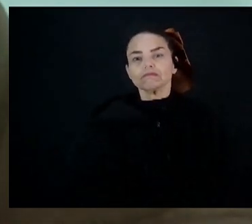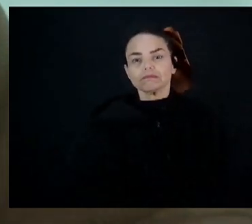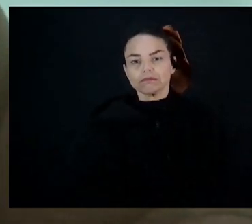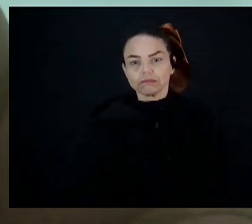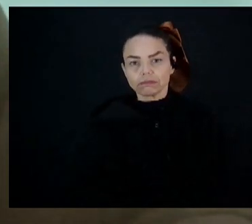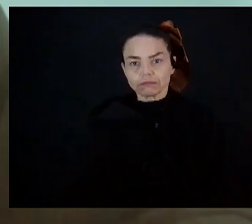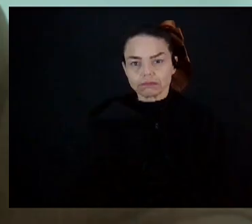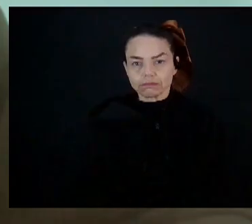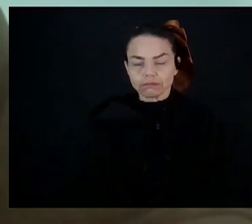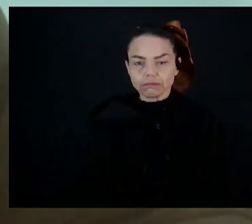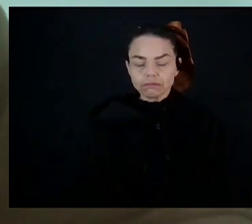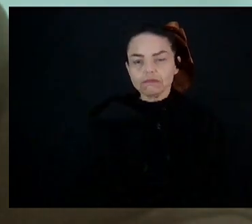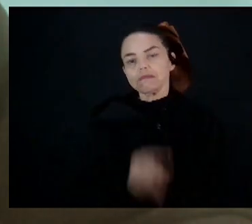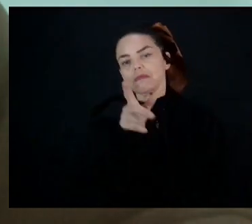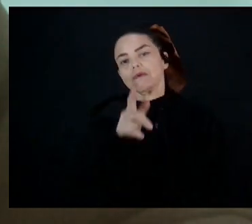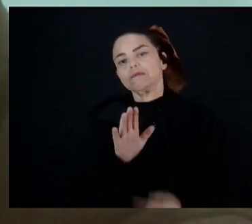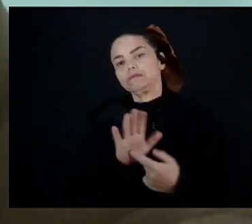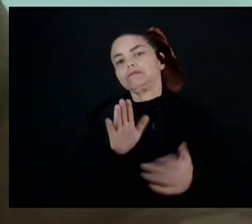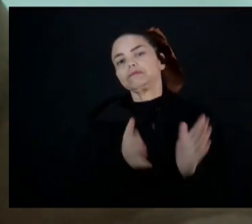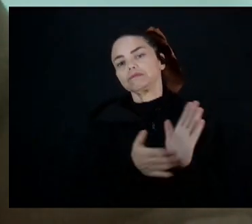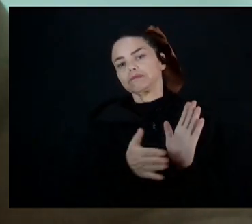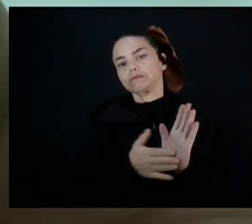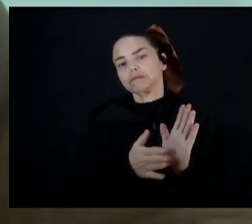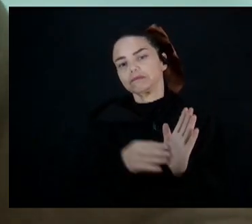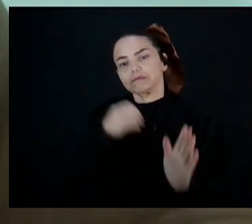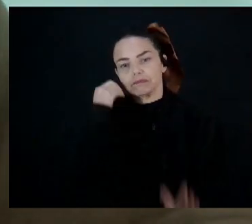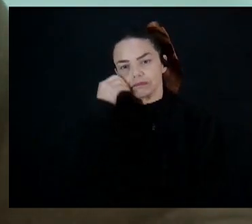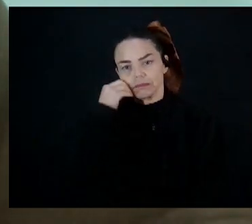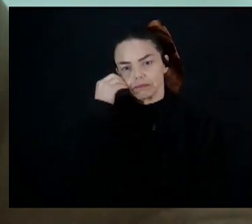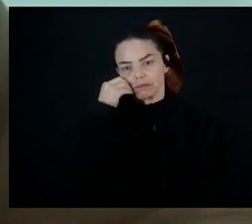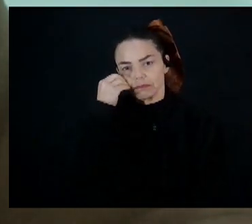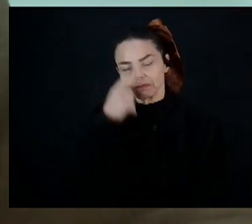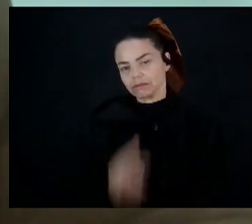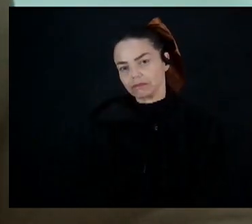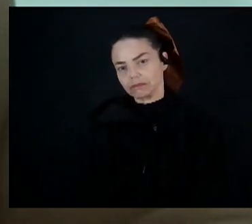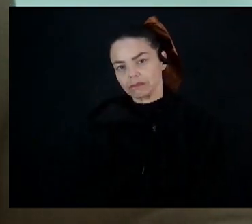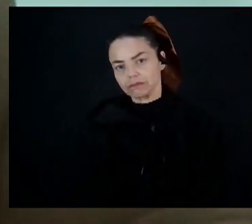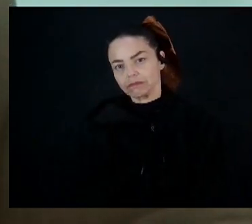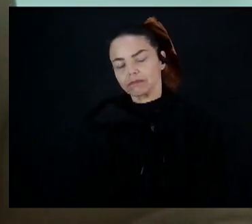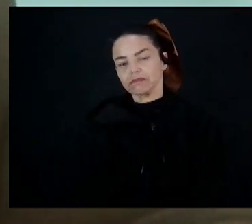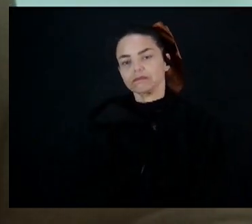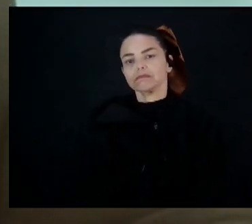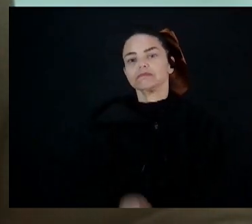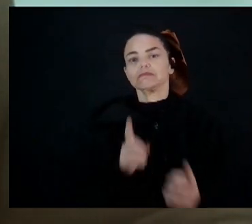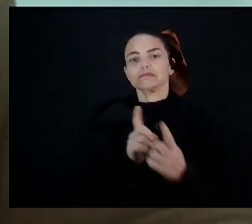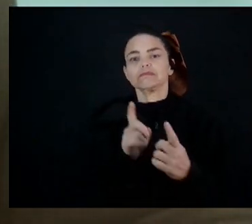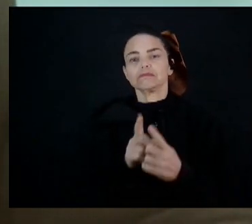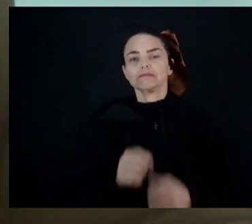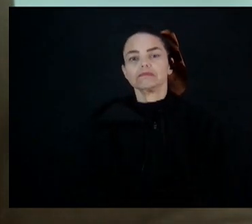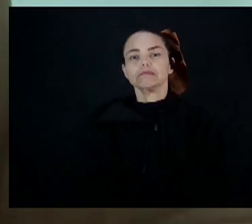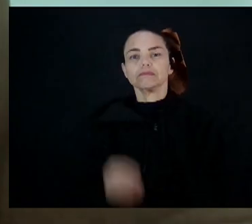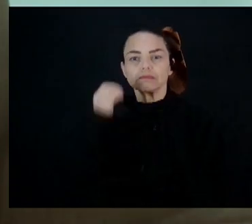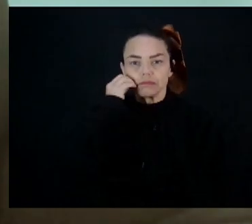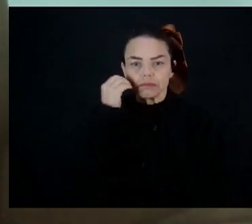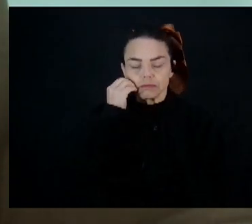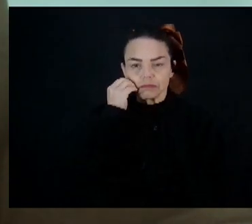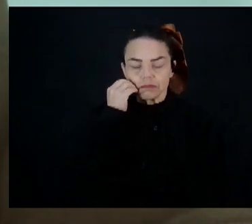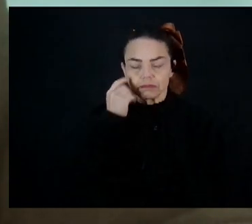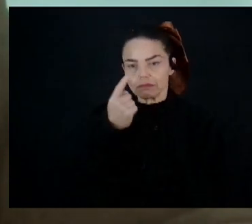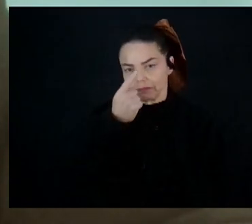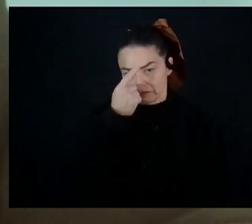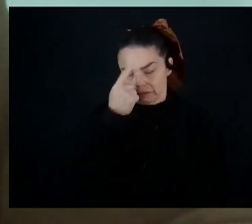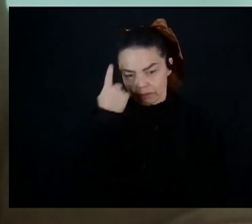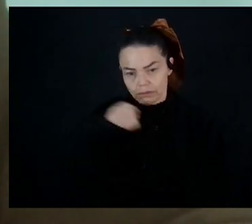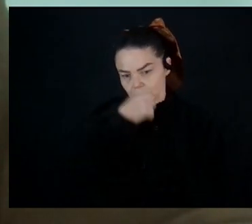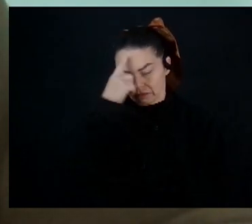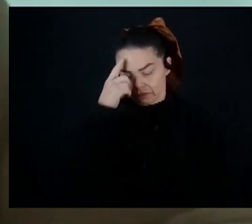eu sempre proponho uma experiência para os casos que eu atendo, que é a história de tentar dormir 1 hora mais cedo do que o